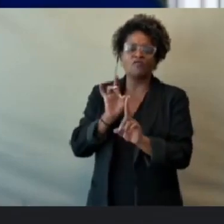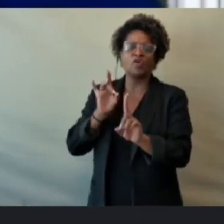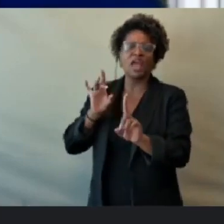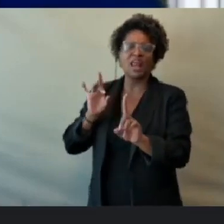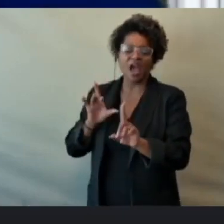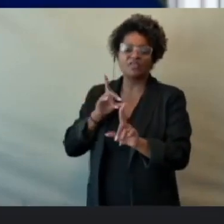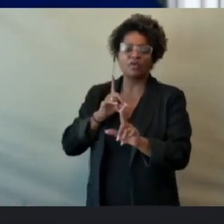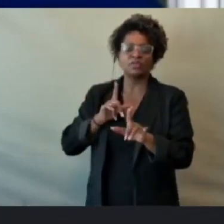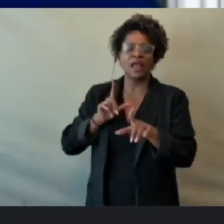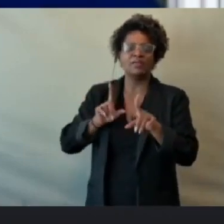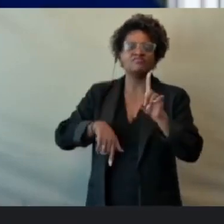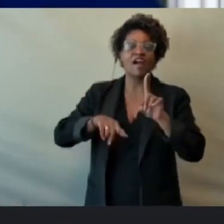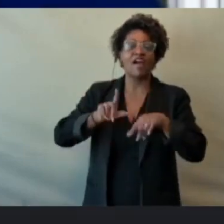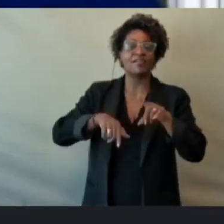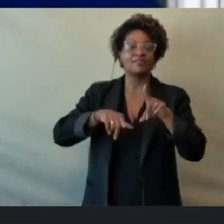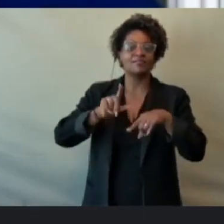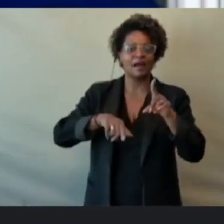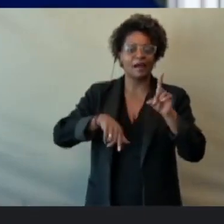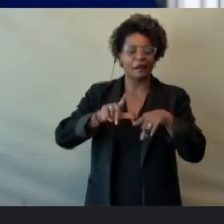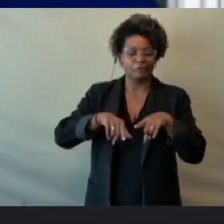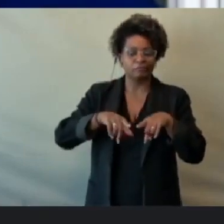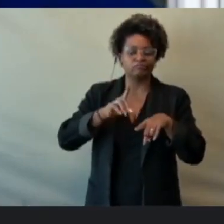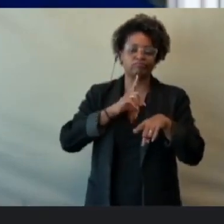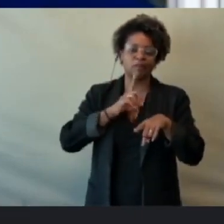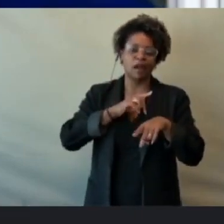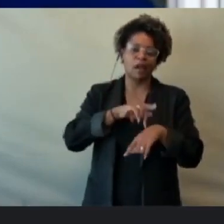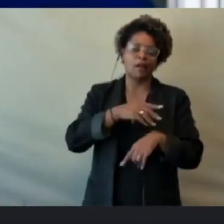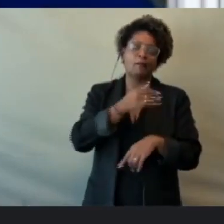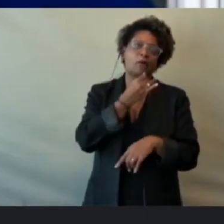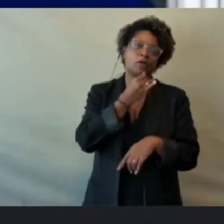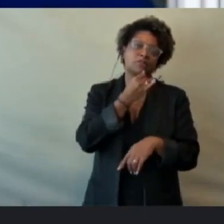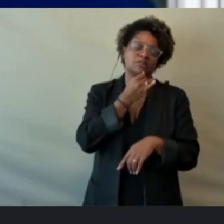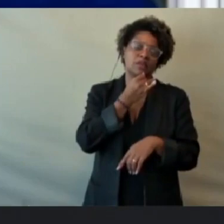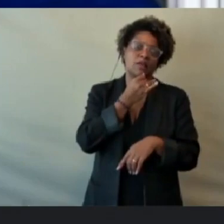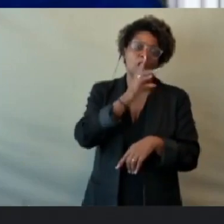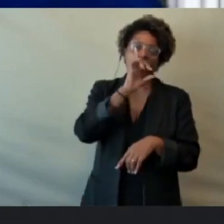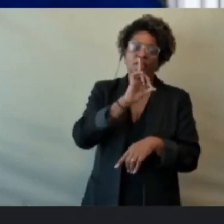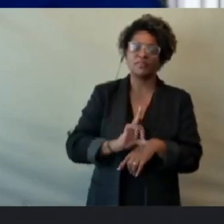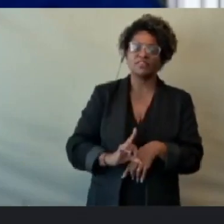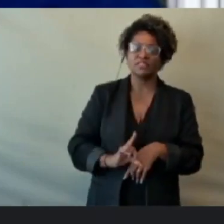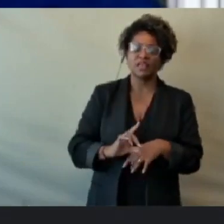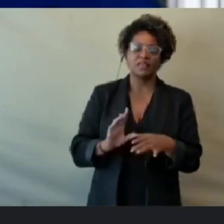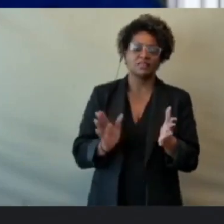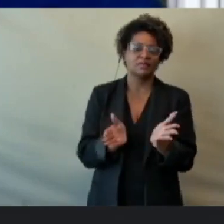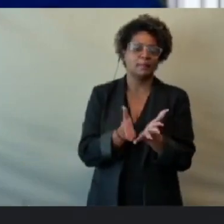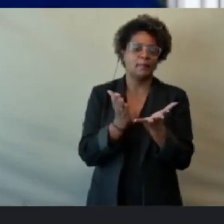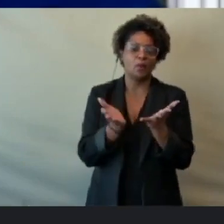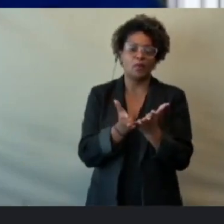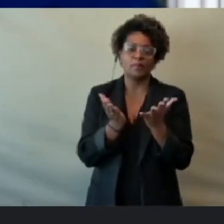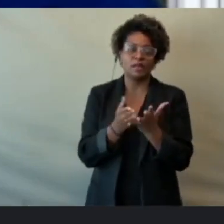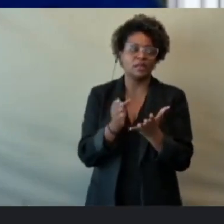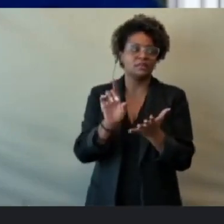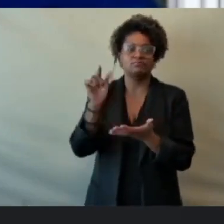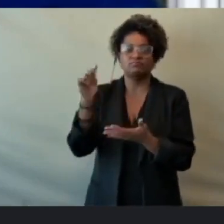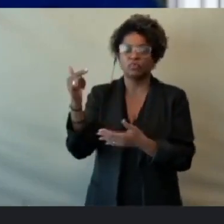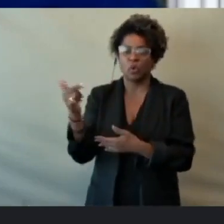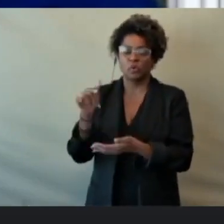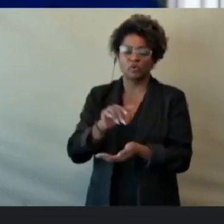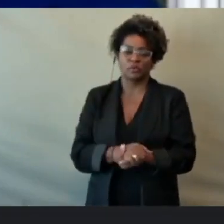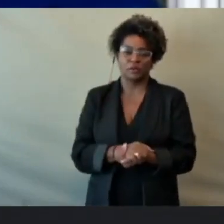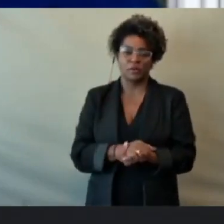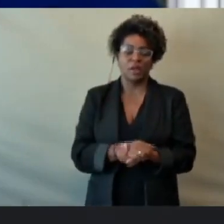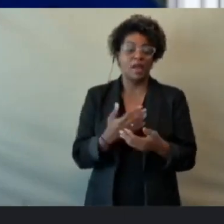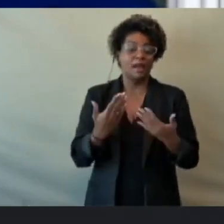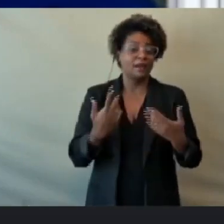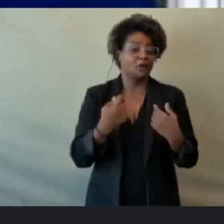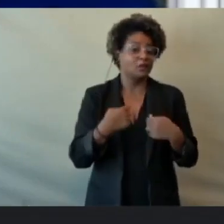sua condição, como, por exemplo, a deficiência, a pobreza, entre outras questões. Então, a gente tem que pensar numa perspectiva